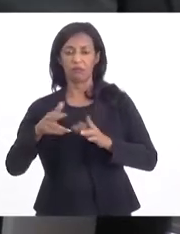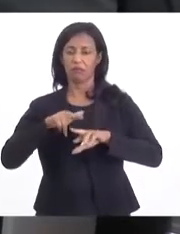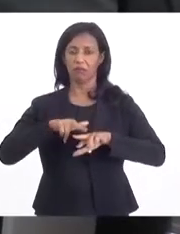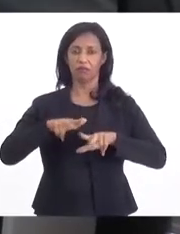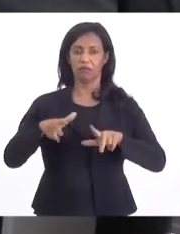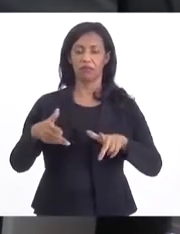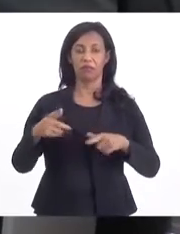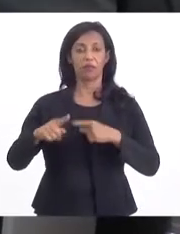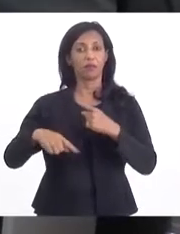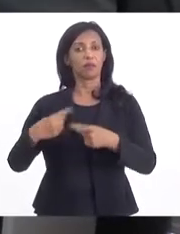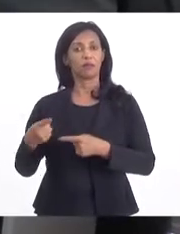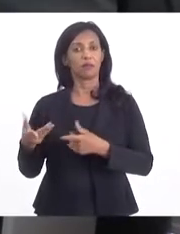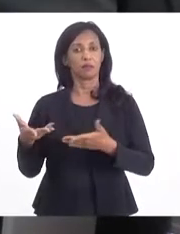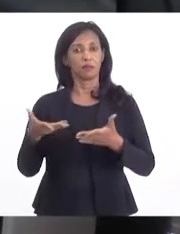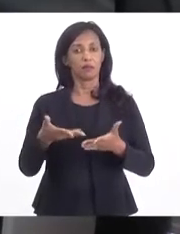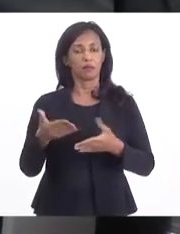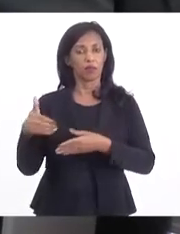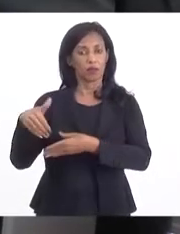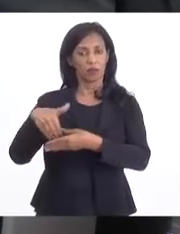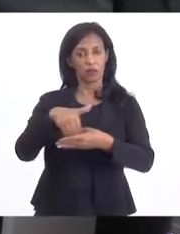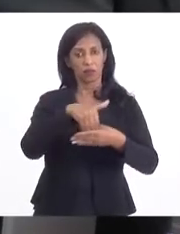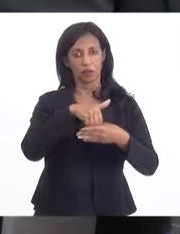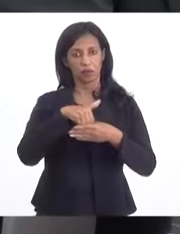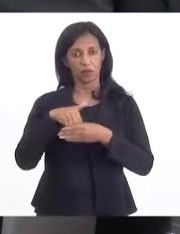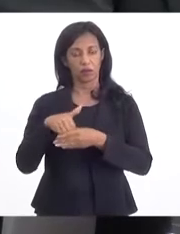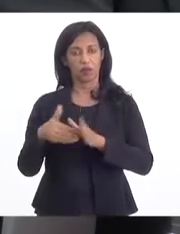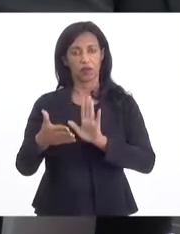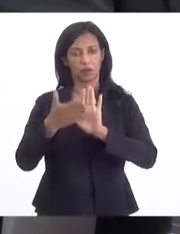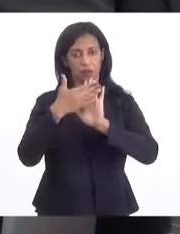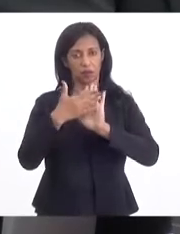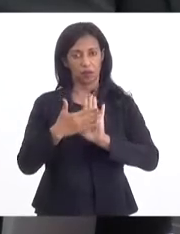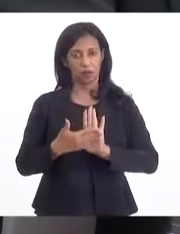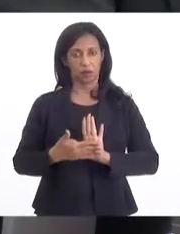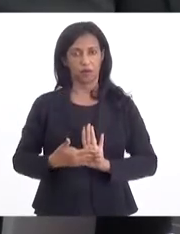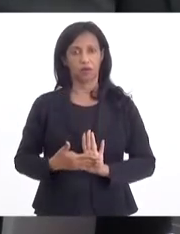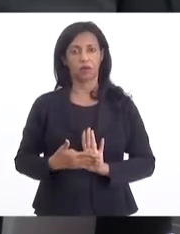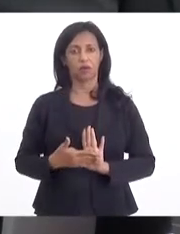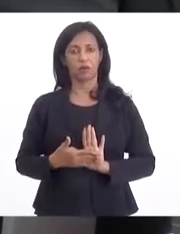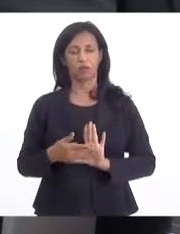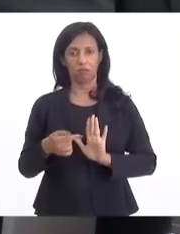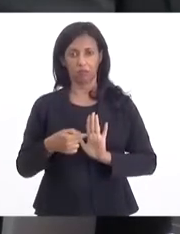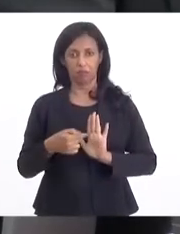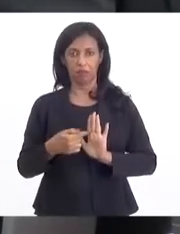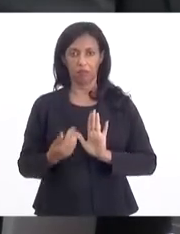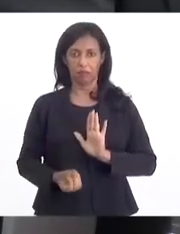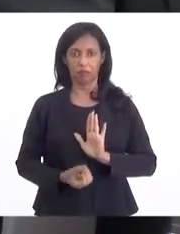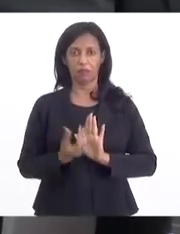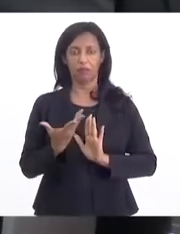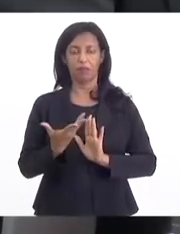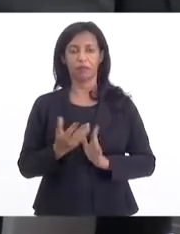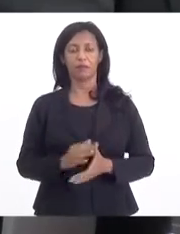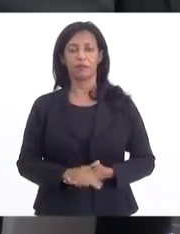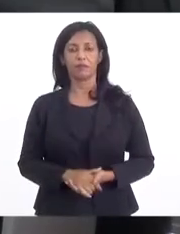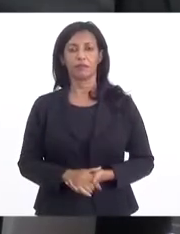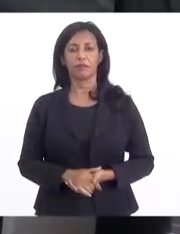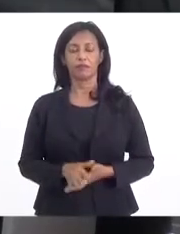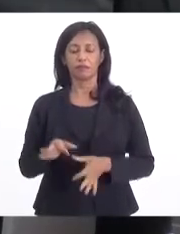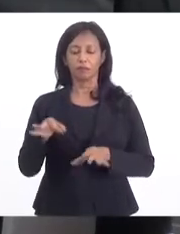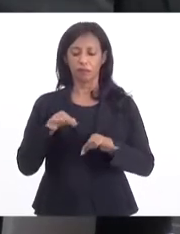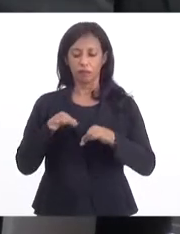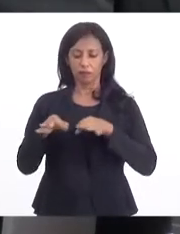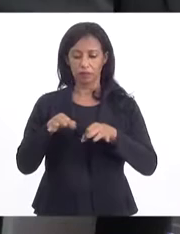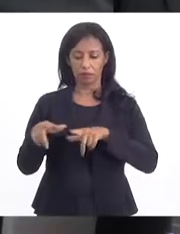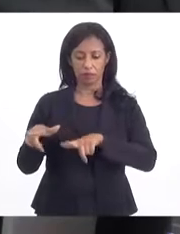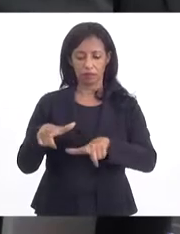e depois colocar em votação as propostas que dele derivarem. Plano de trabalho